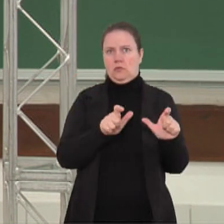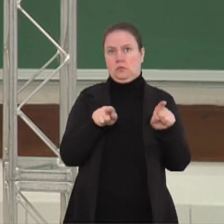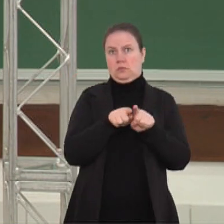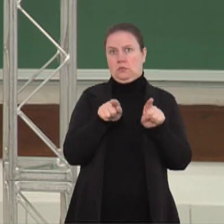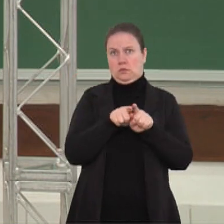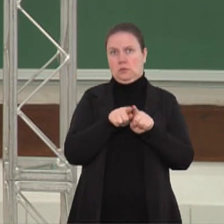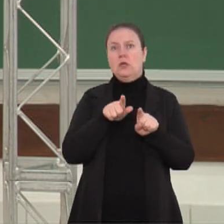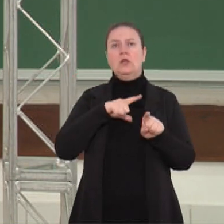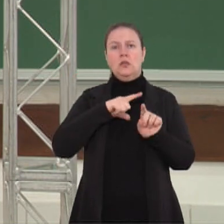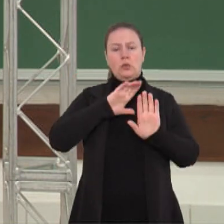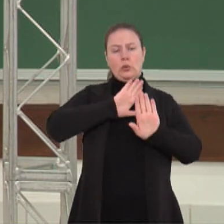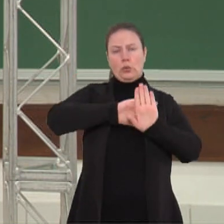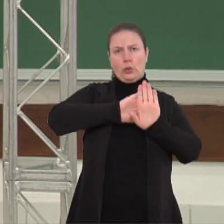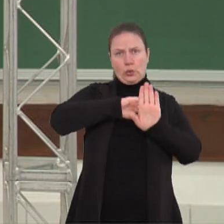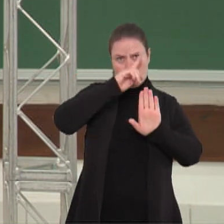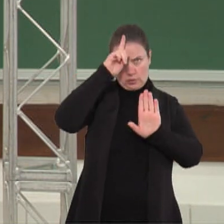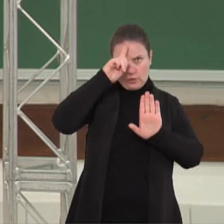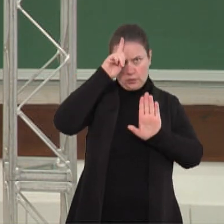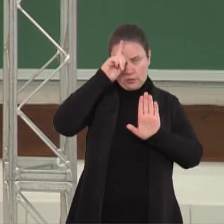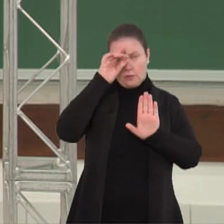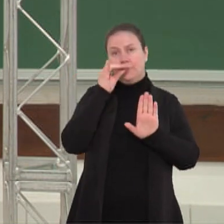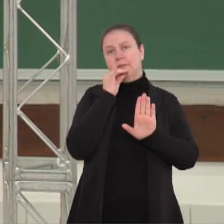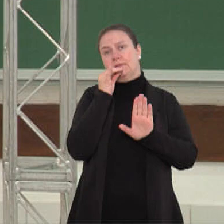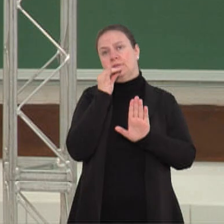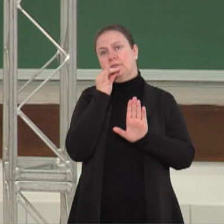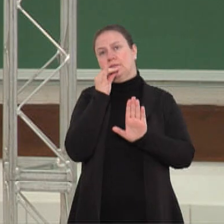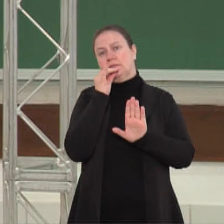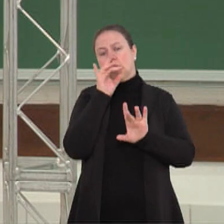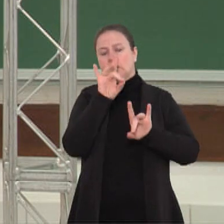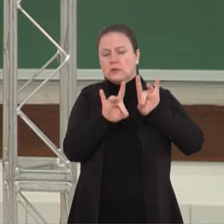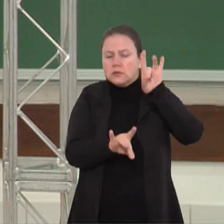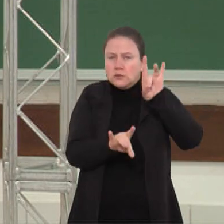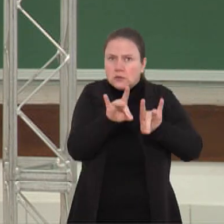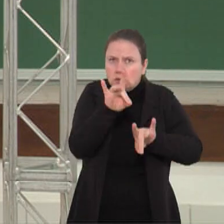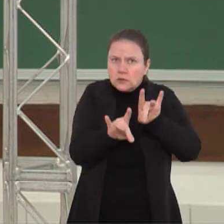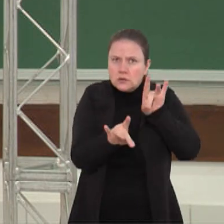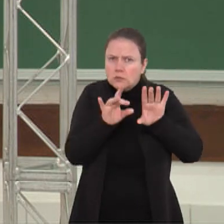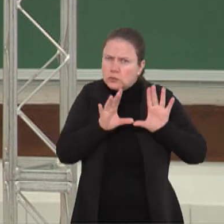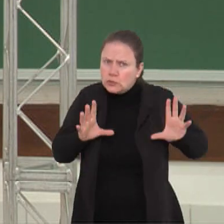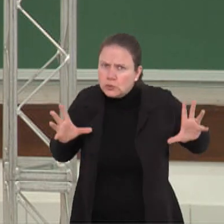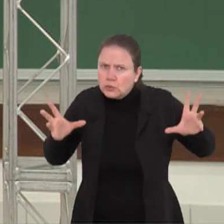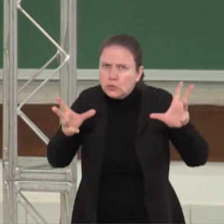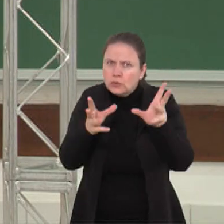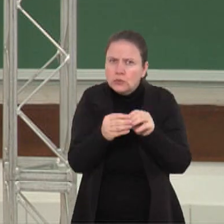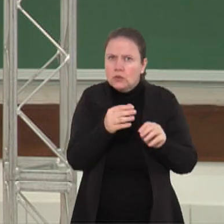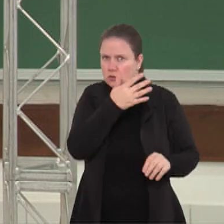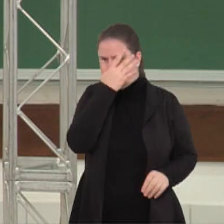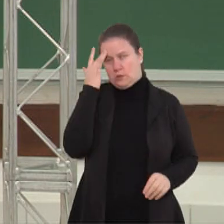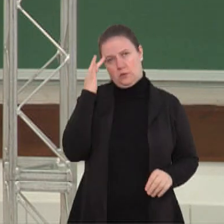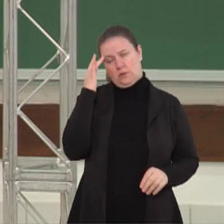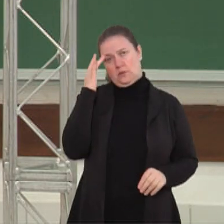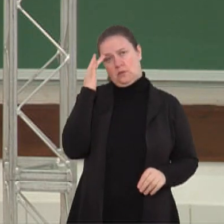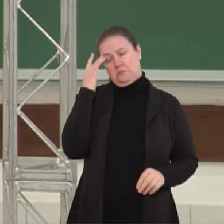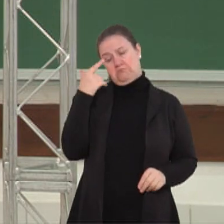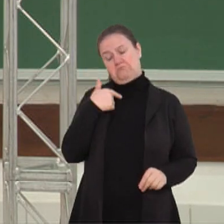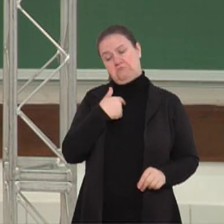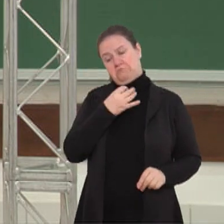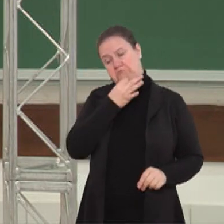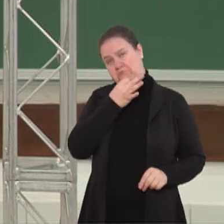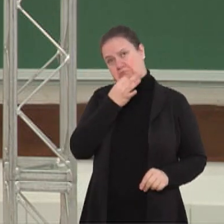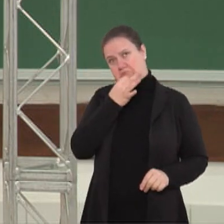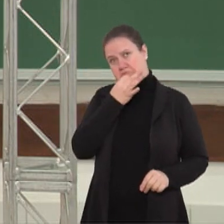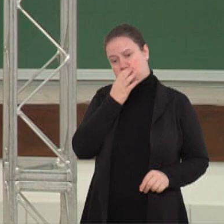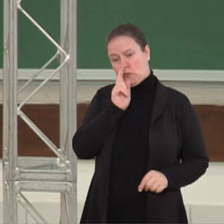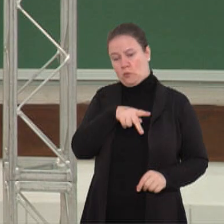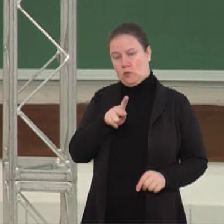ali envolvidas. Por exemplo, será que teatro de fato é para todo mundo? Eu, como professor, eu lembro que já